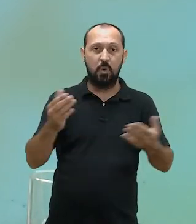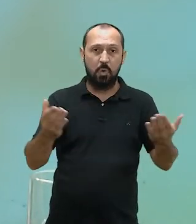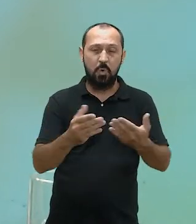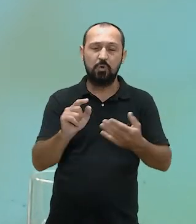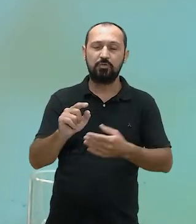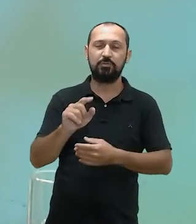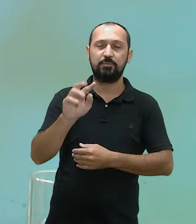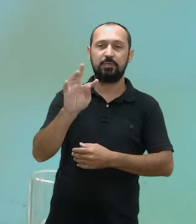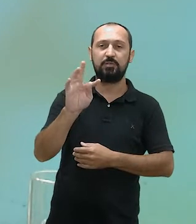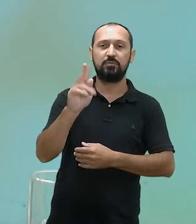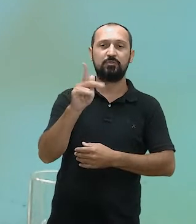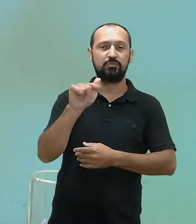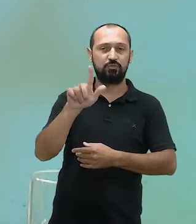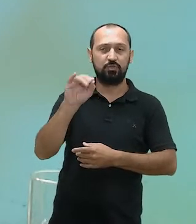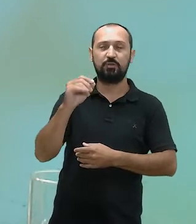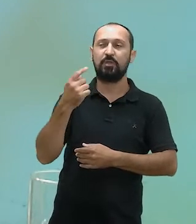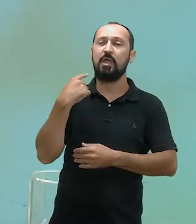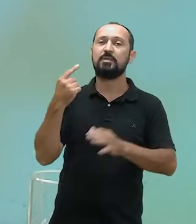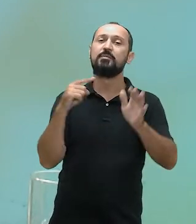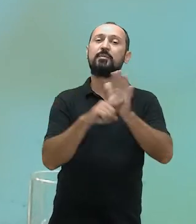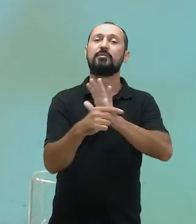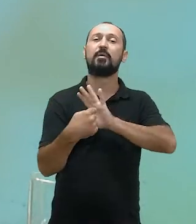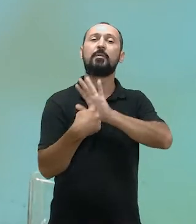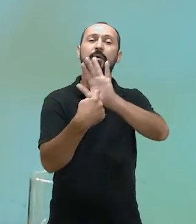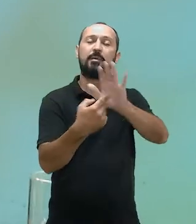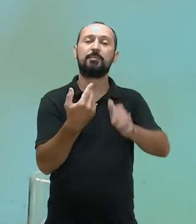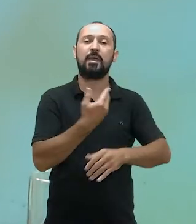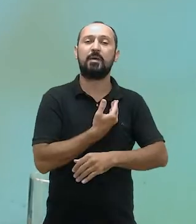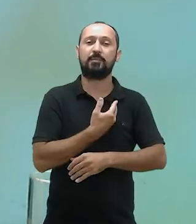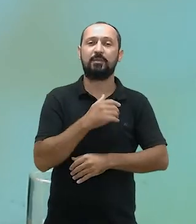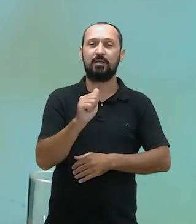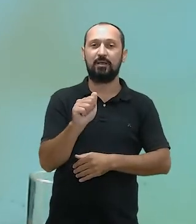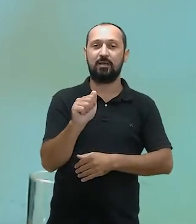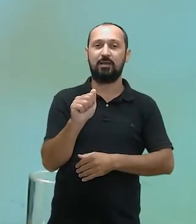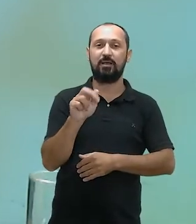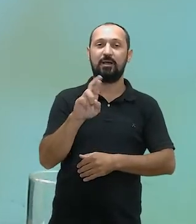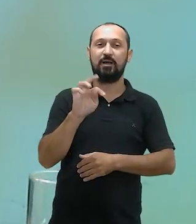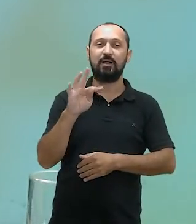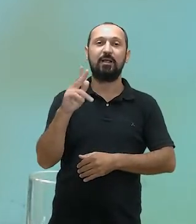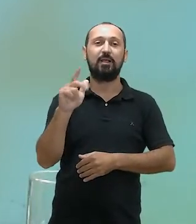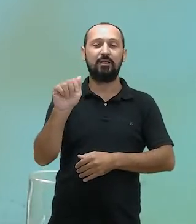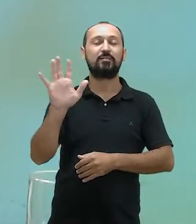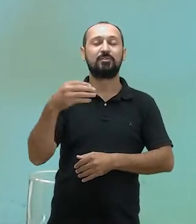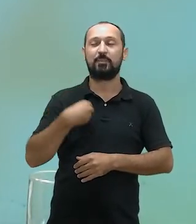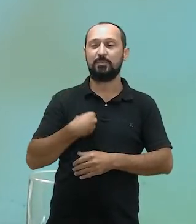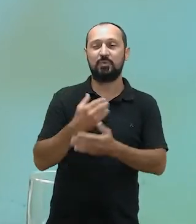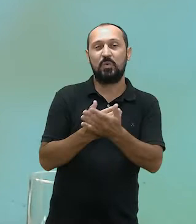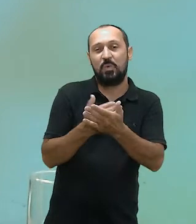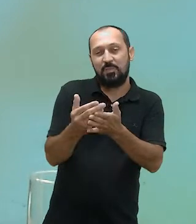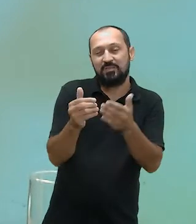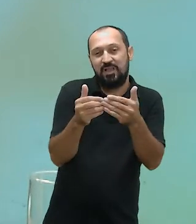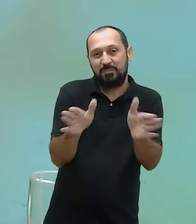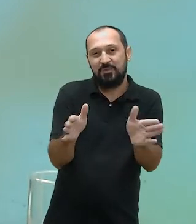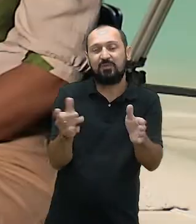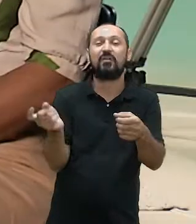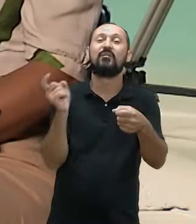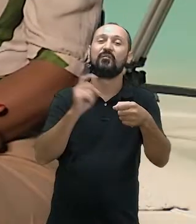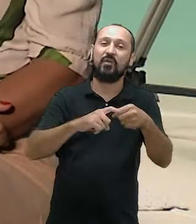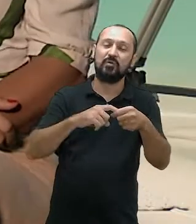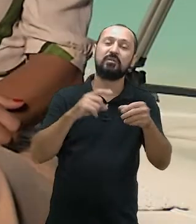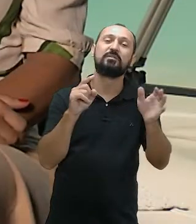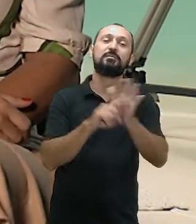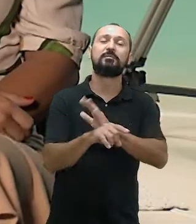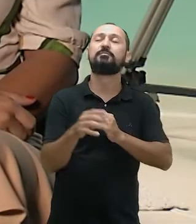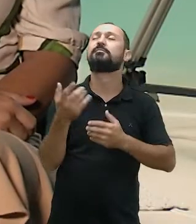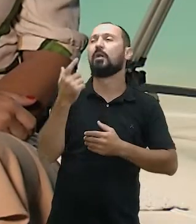respondidas hoje pelo Thiago. Quem vai apresentar essas perguntas é a minha amiga Areta Muritiba, que já participou ali no começo do programa, mas volta